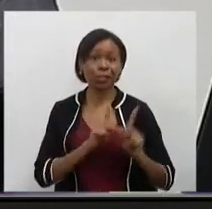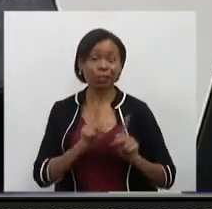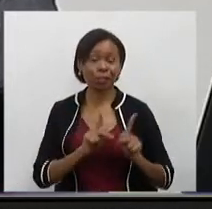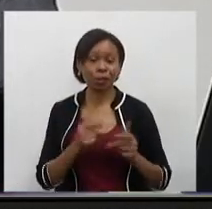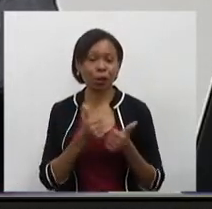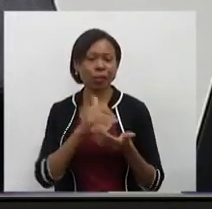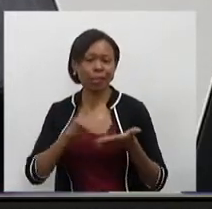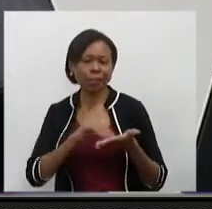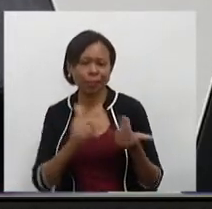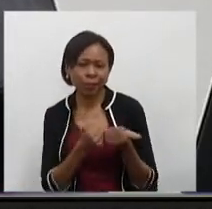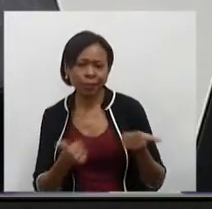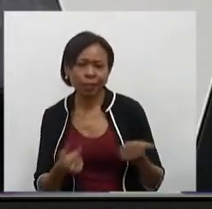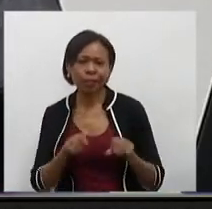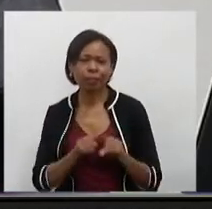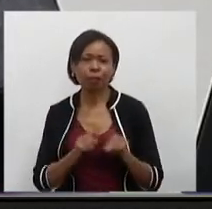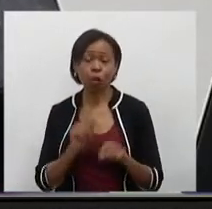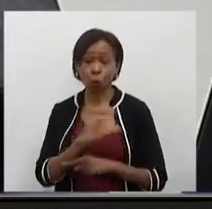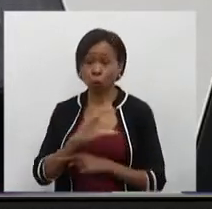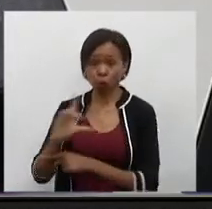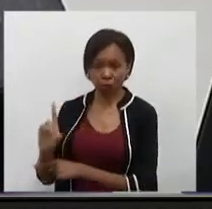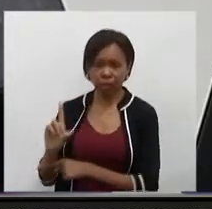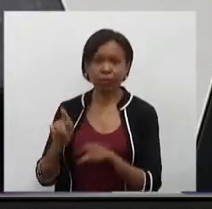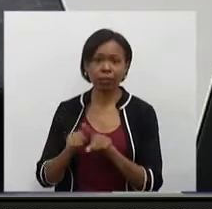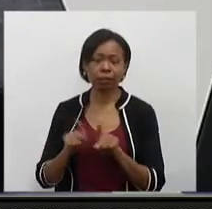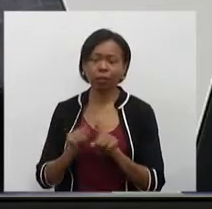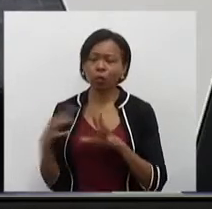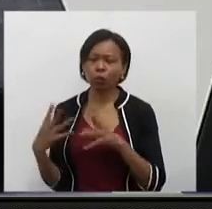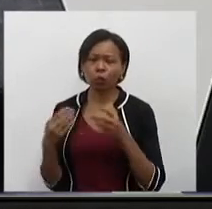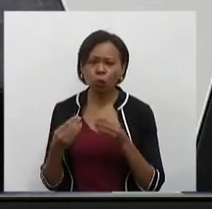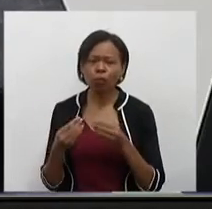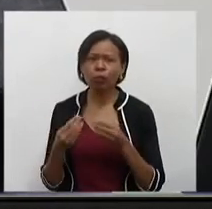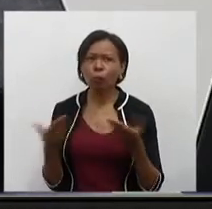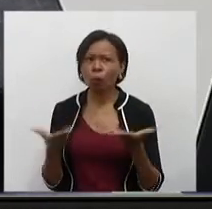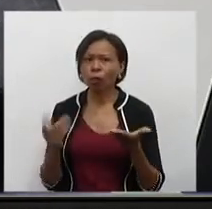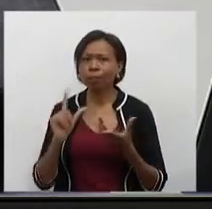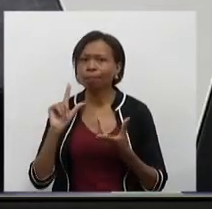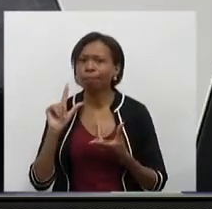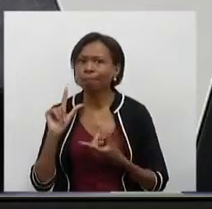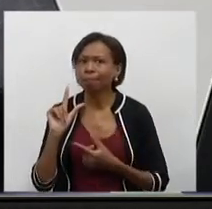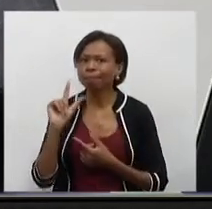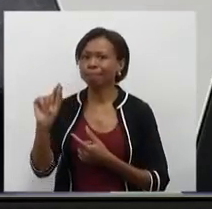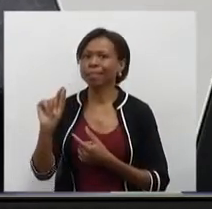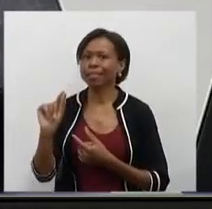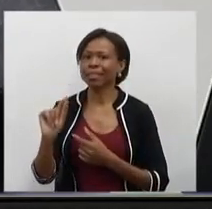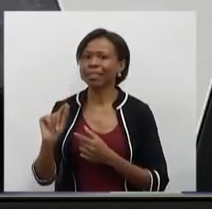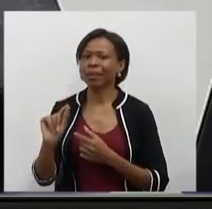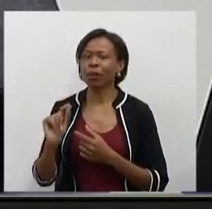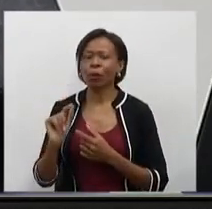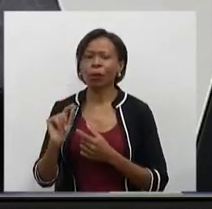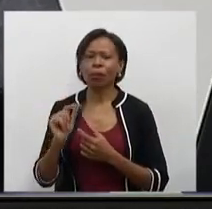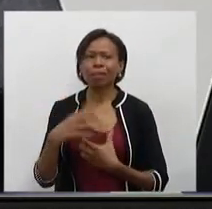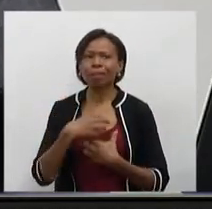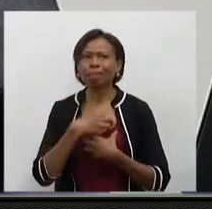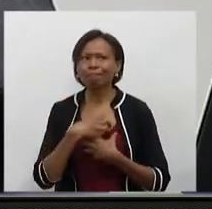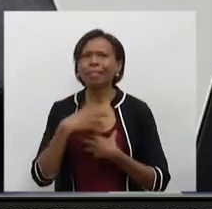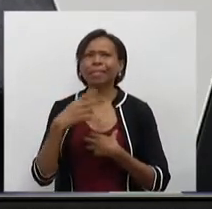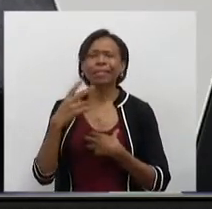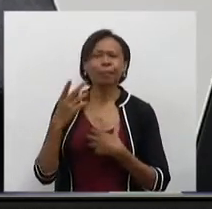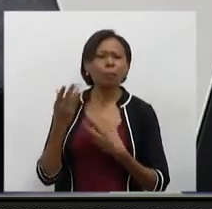sairão daqui, e o nosso coordenador Wesley, sairão daqui, né, com muitas falas importantes